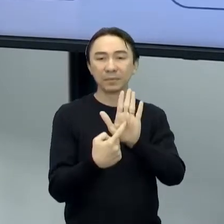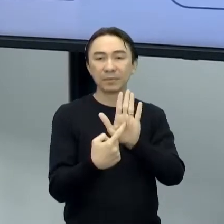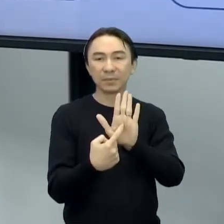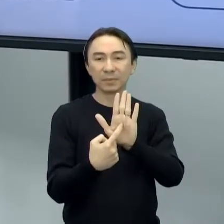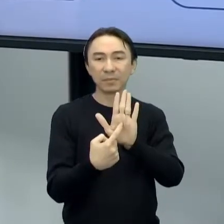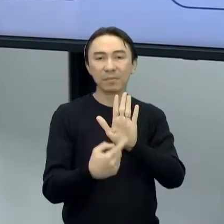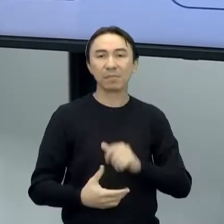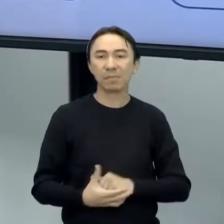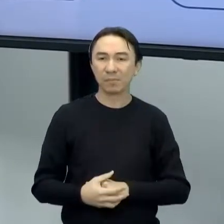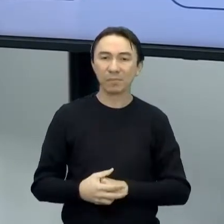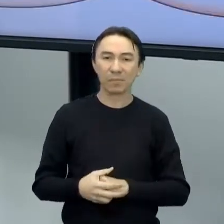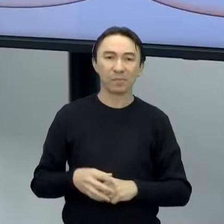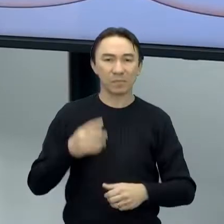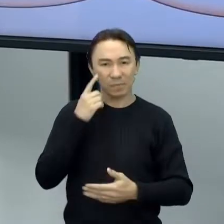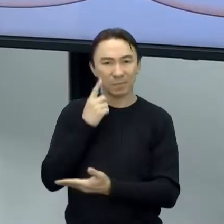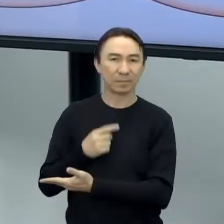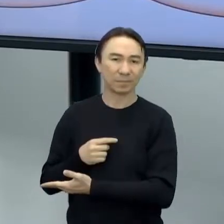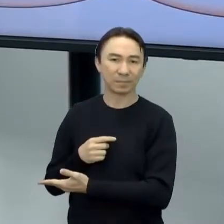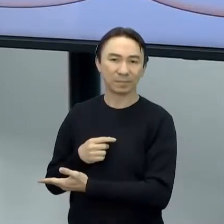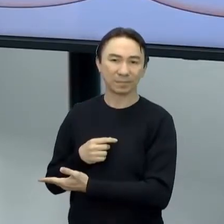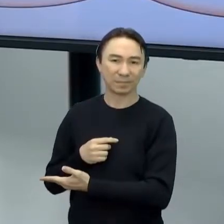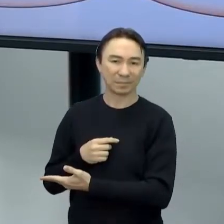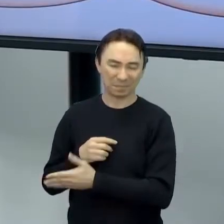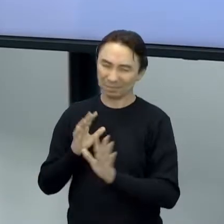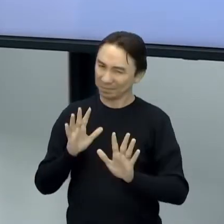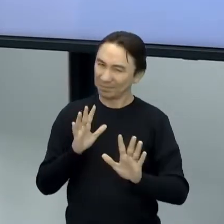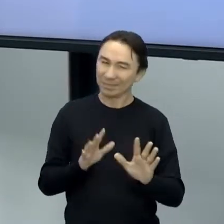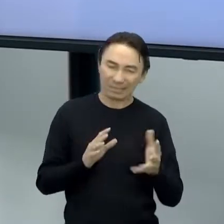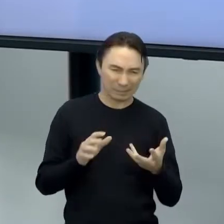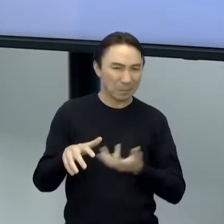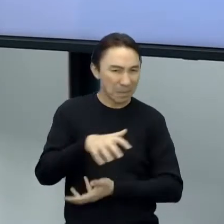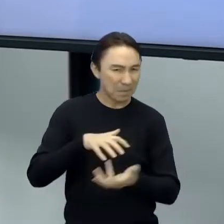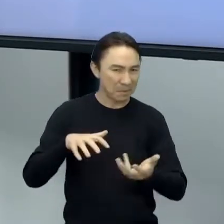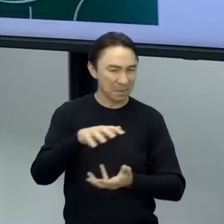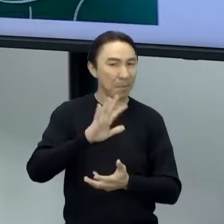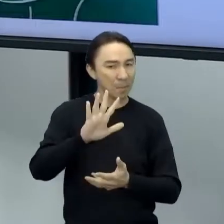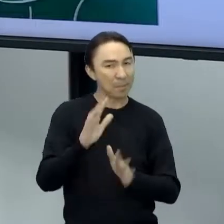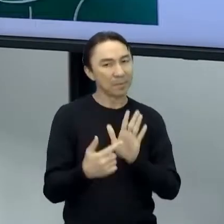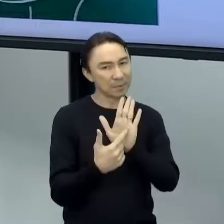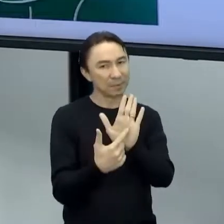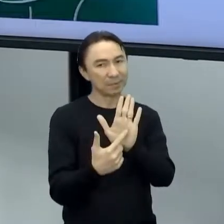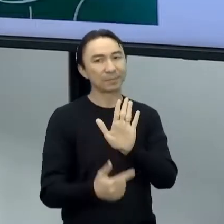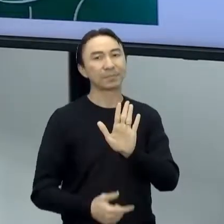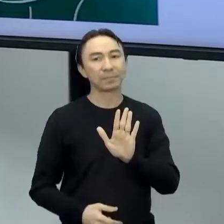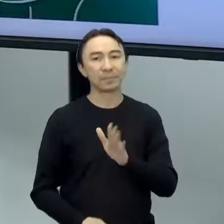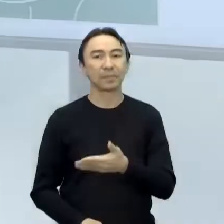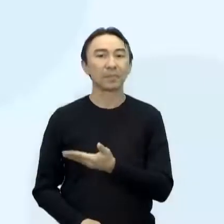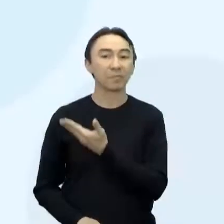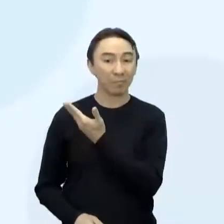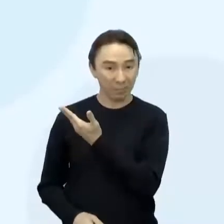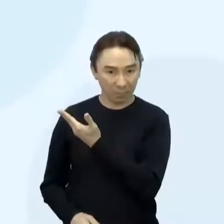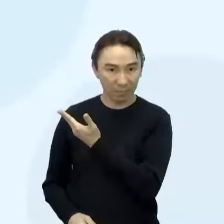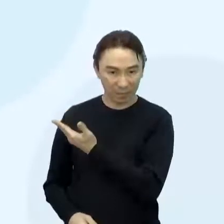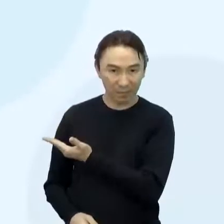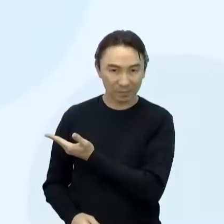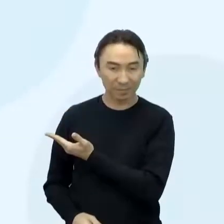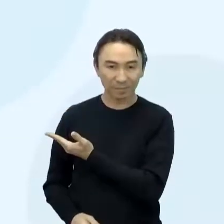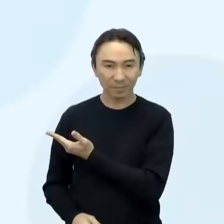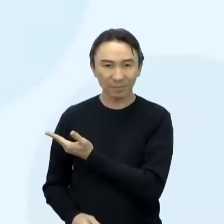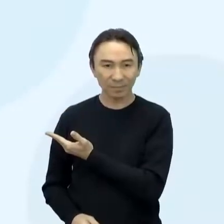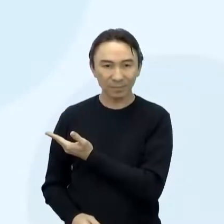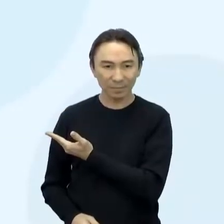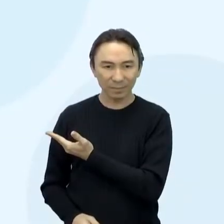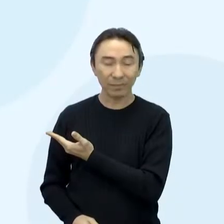vou invertendo toda a ordem da aula, mas tudo bem, ok. Aqui, ó. Essa parte aqui é para